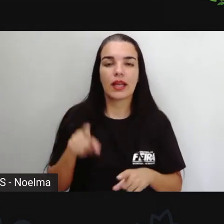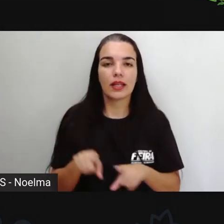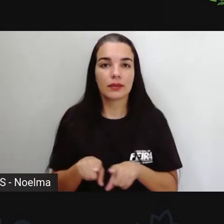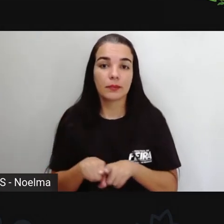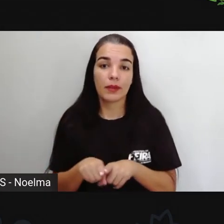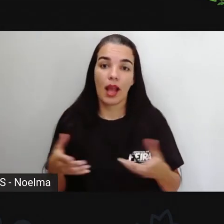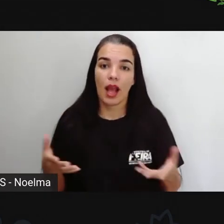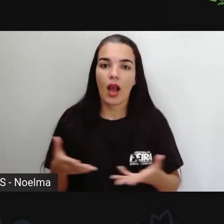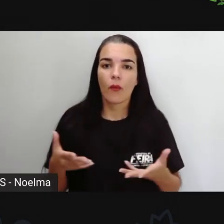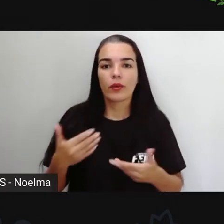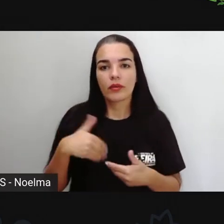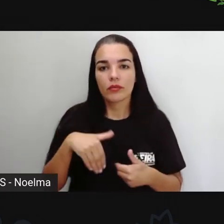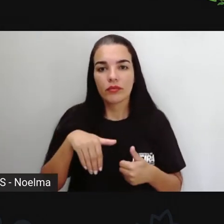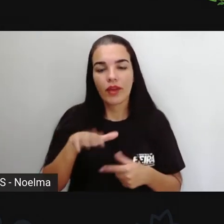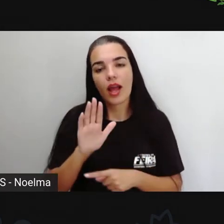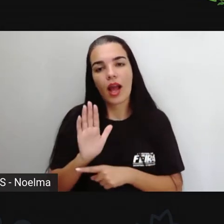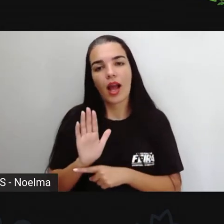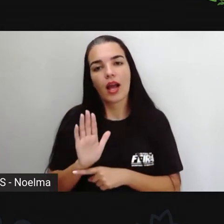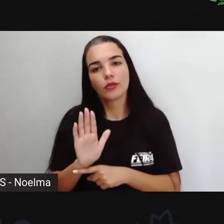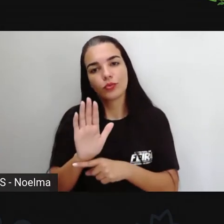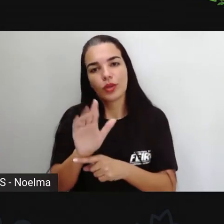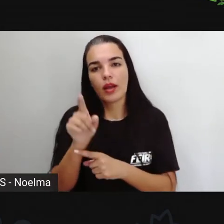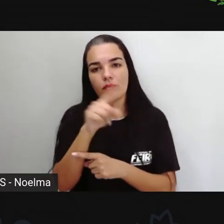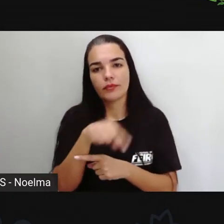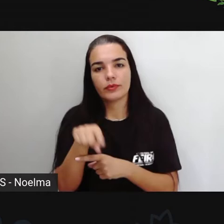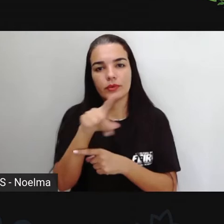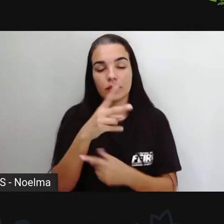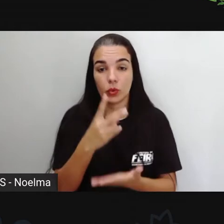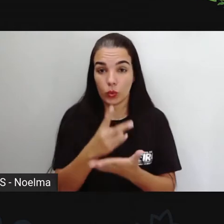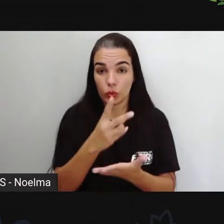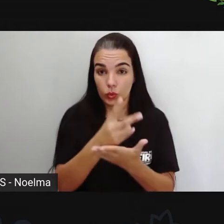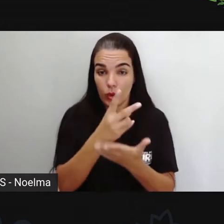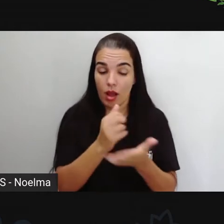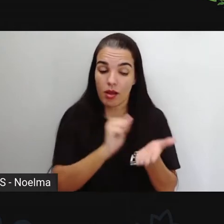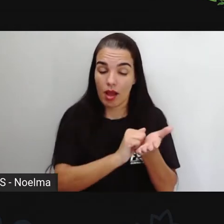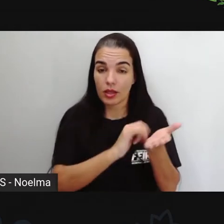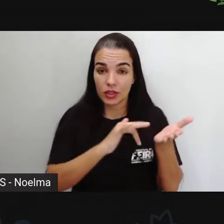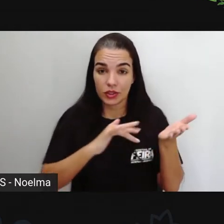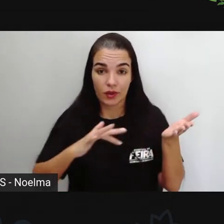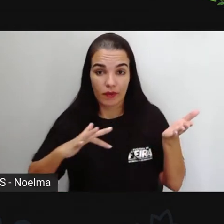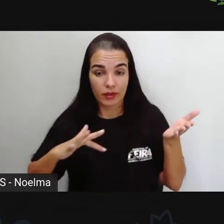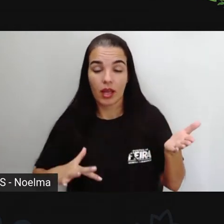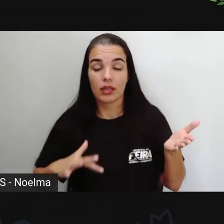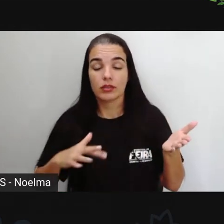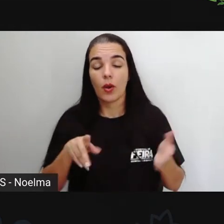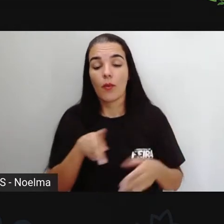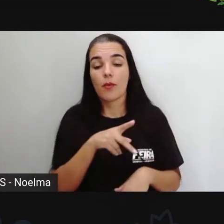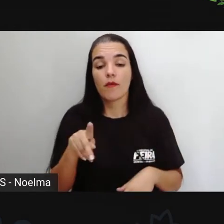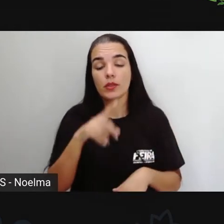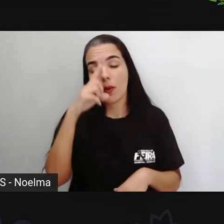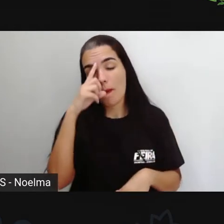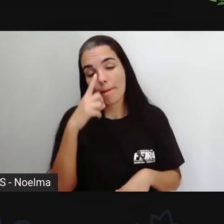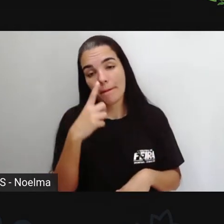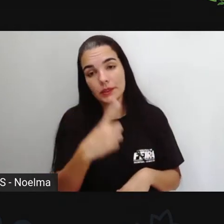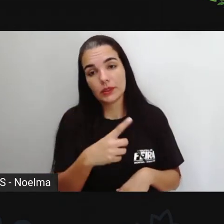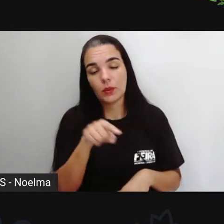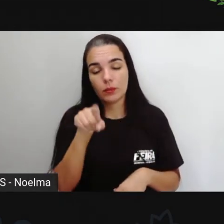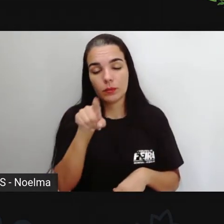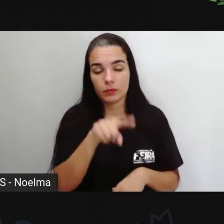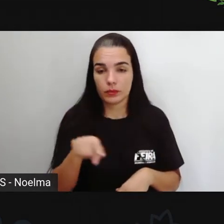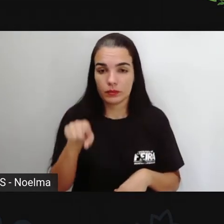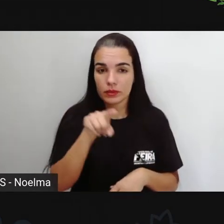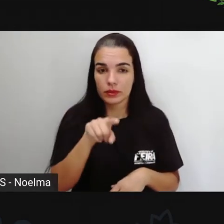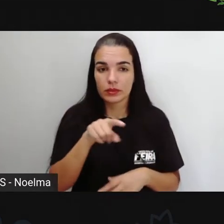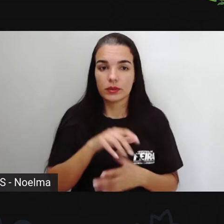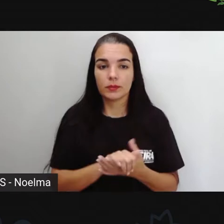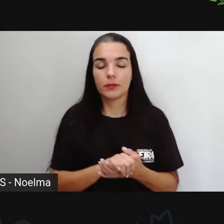neste momento vai ajudar vocês a dar continuidade, né, com as atividades que estão aí sendo preparadas por seu professor, por sua professora,